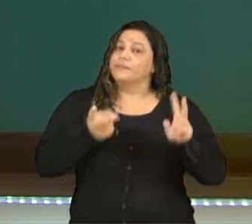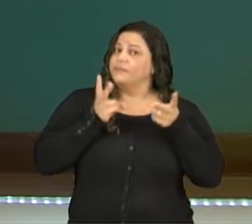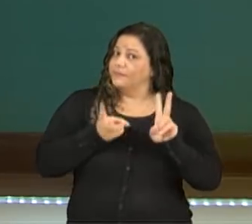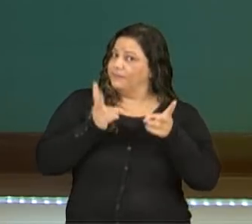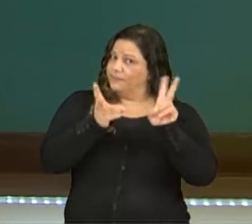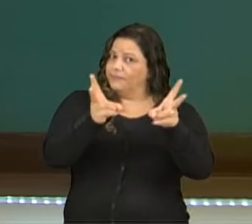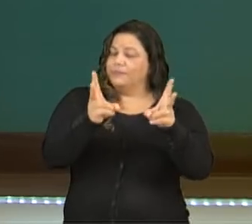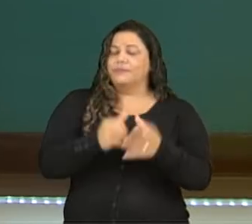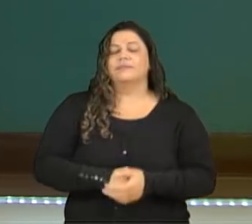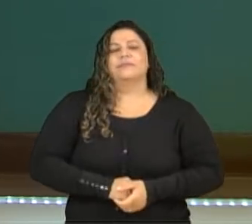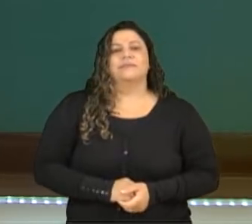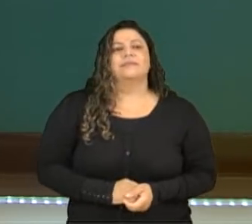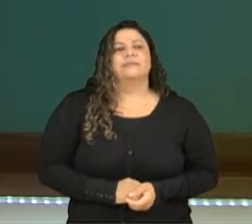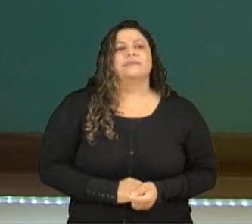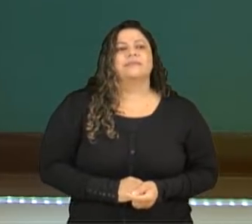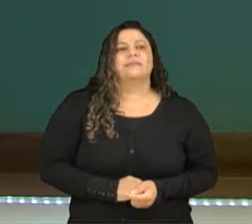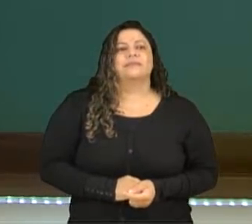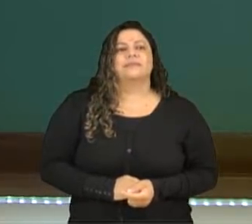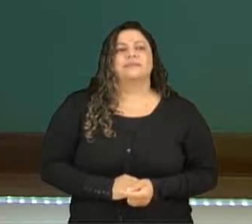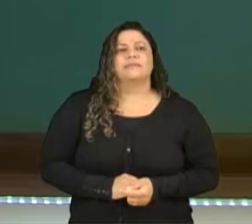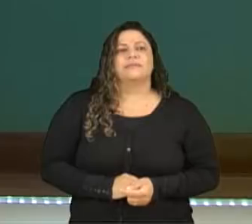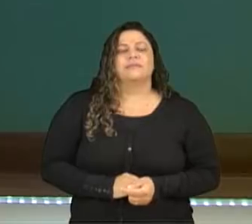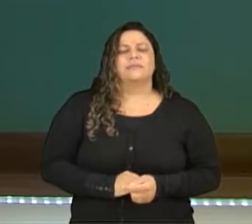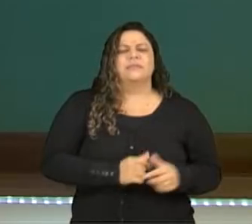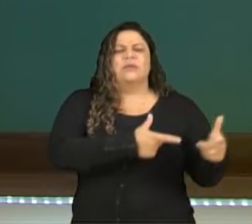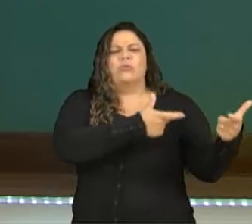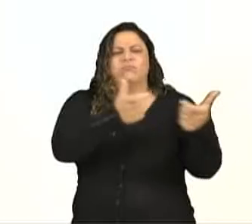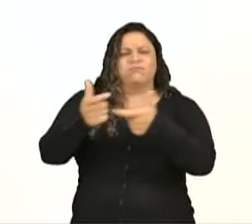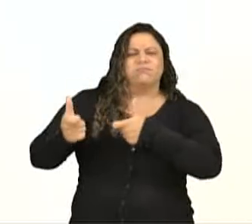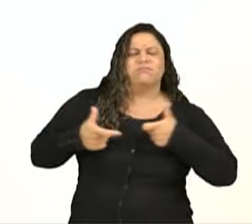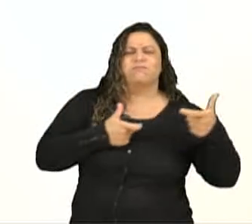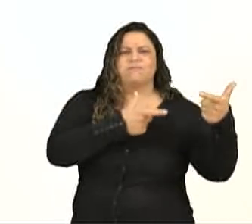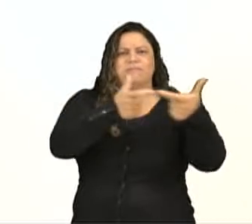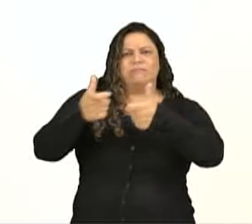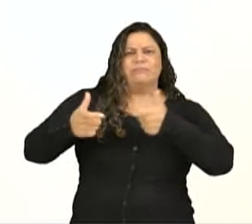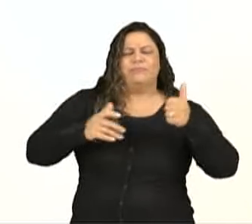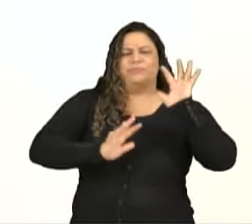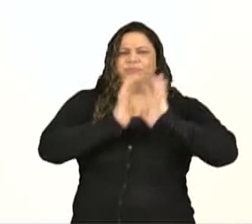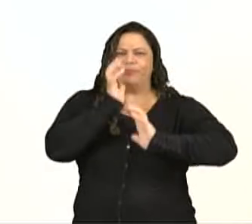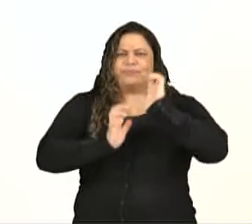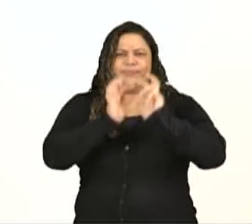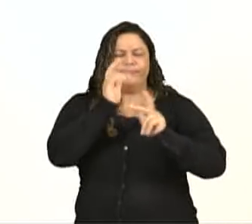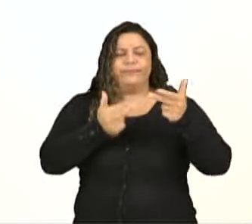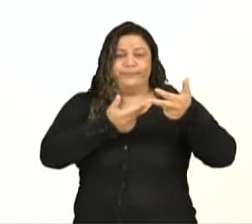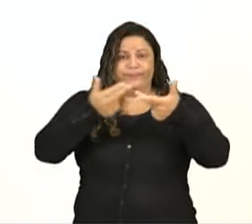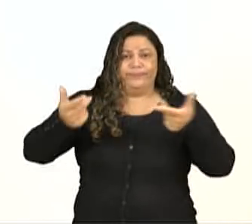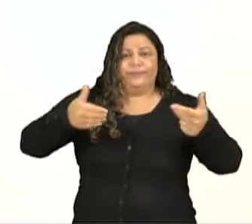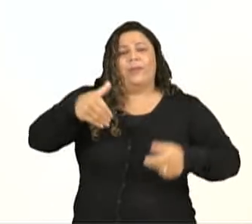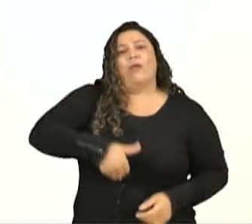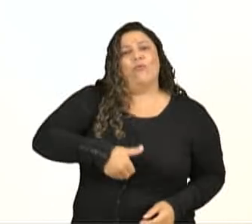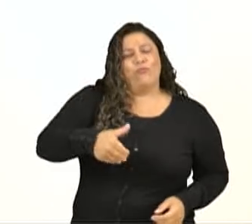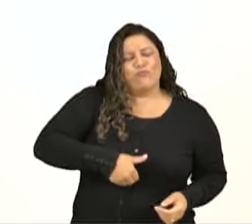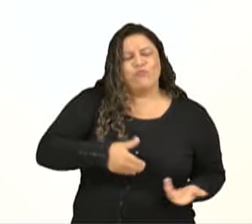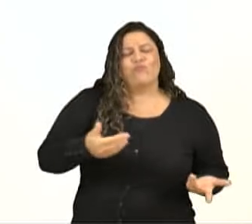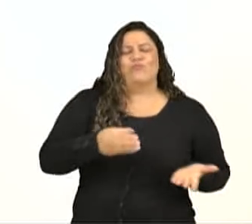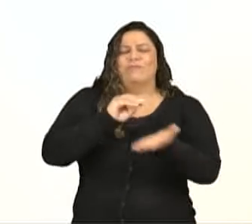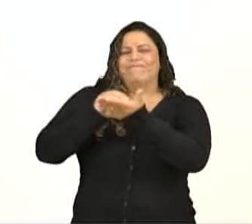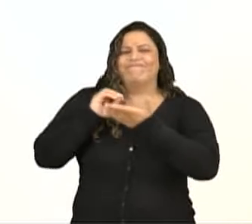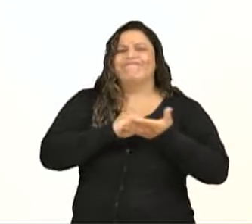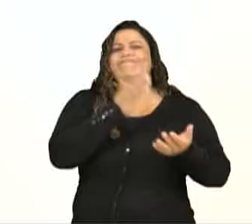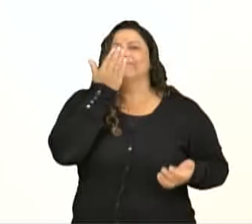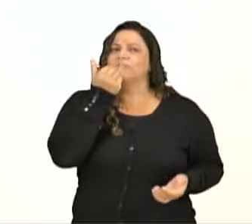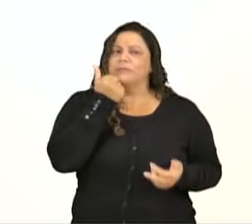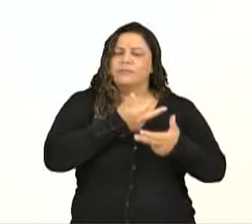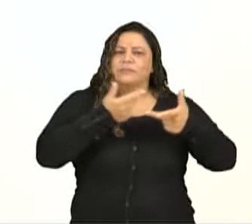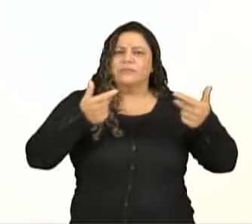Continuando a nossa reportagem, conflitos locais, guerra civil e fome fizeram com que o número de refugiados